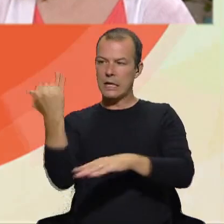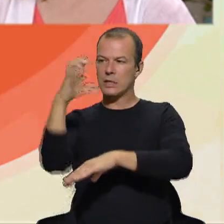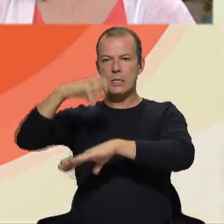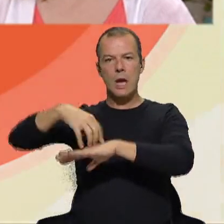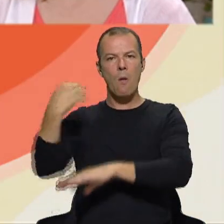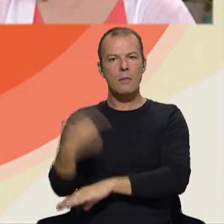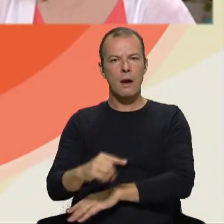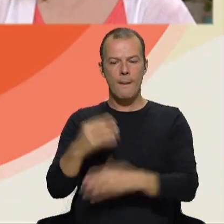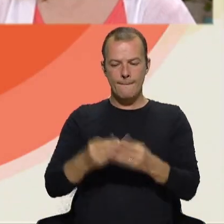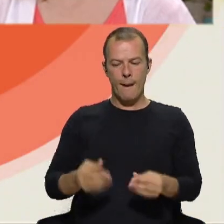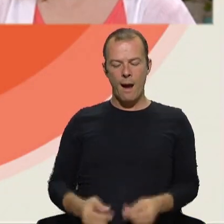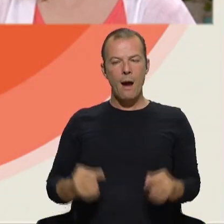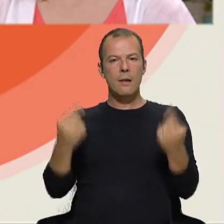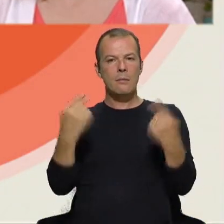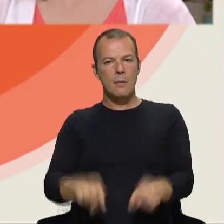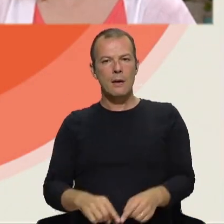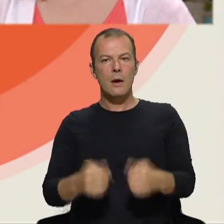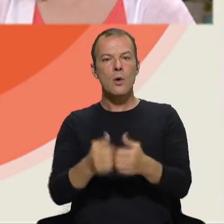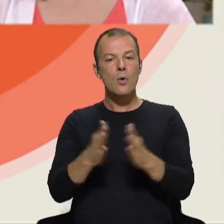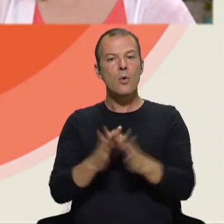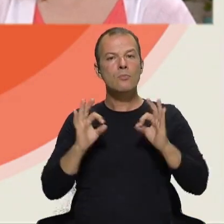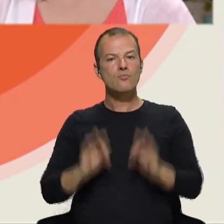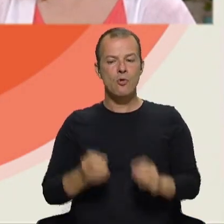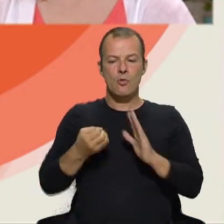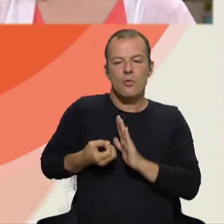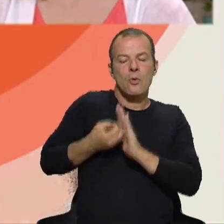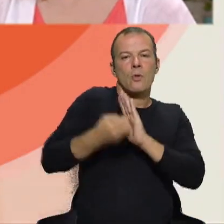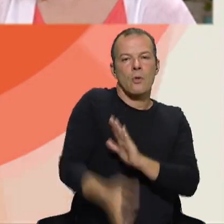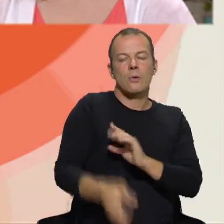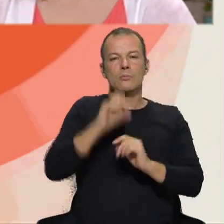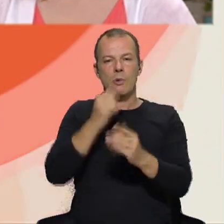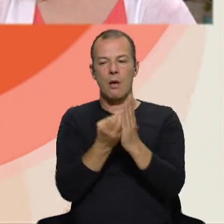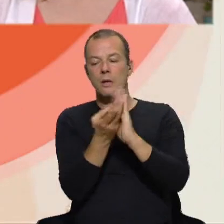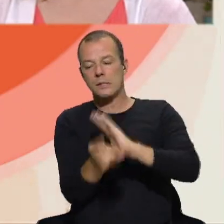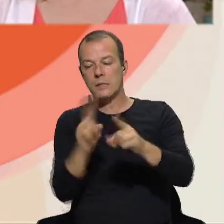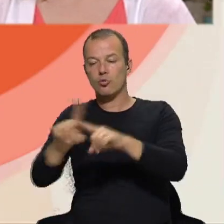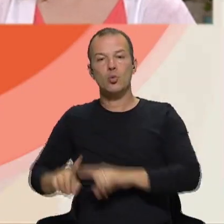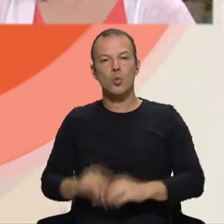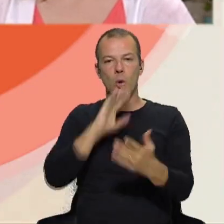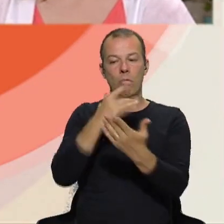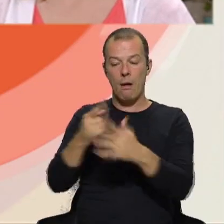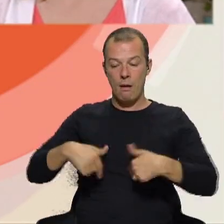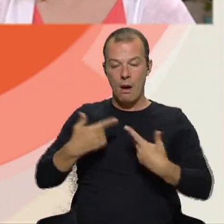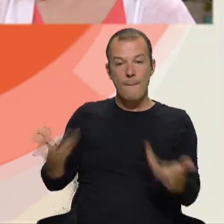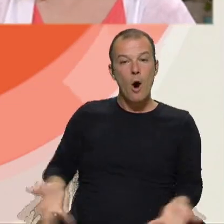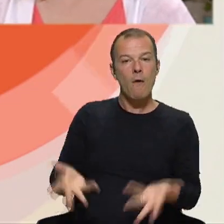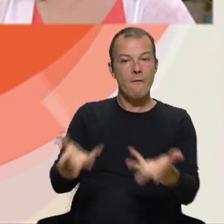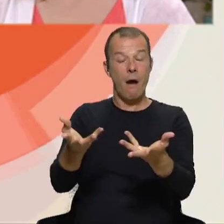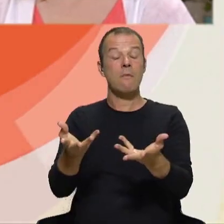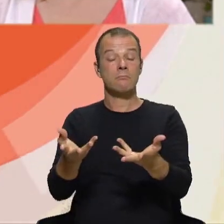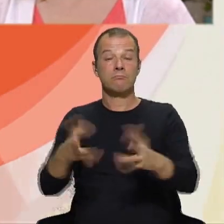tem ferramentas, que tem aqui todo um conjunto de possibilidades que vão ajudar a promover, não é? E a